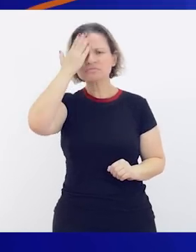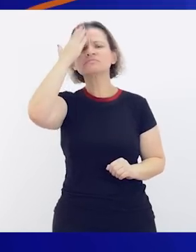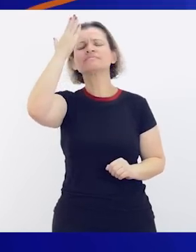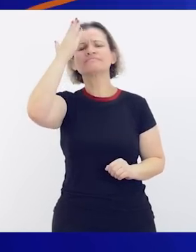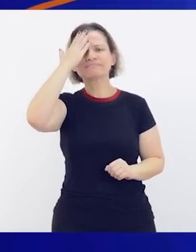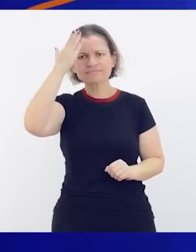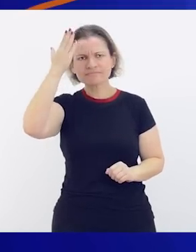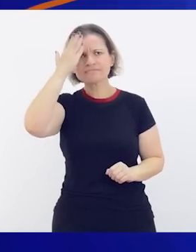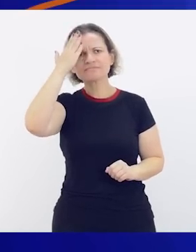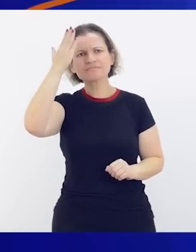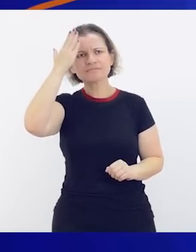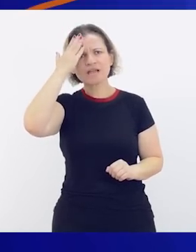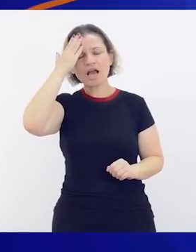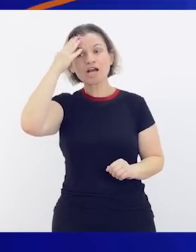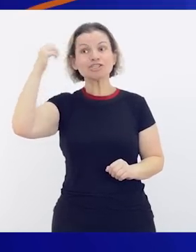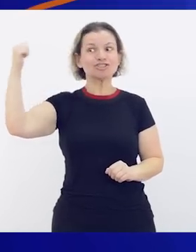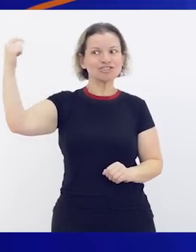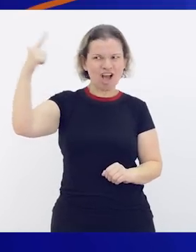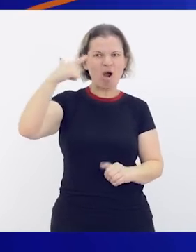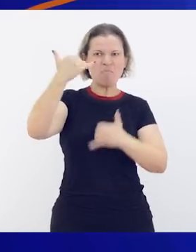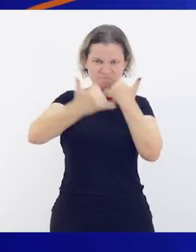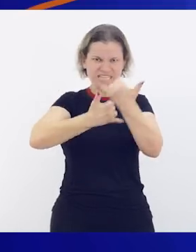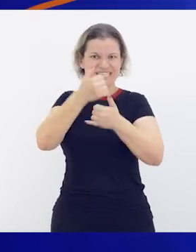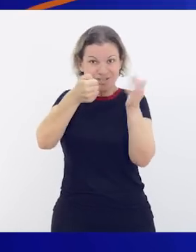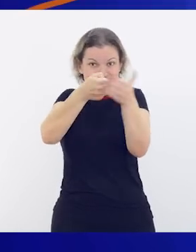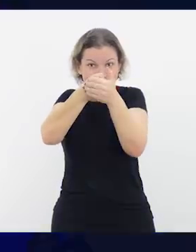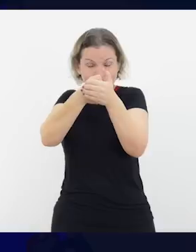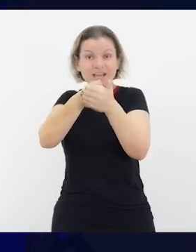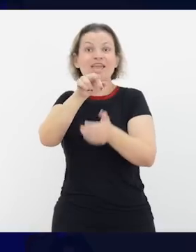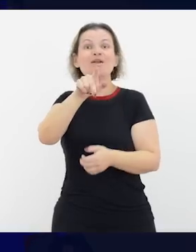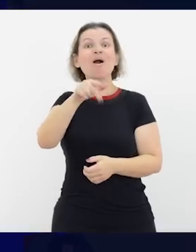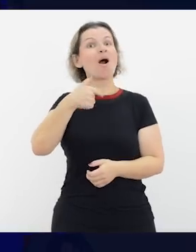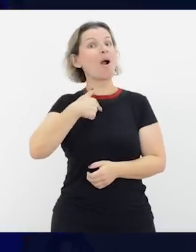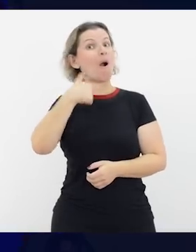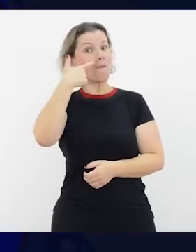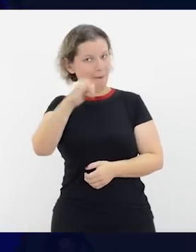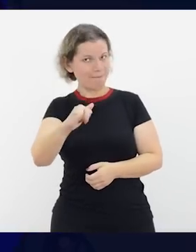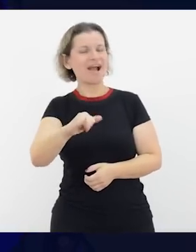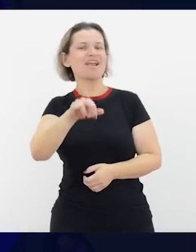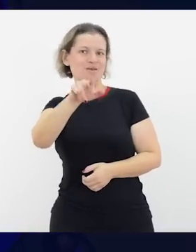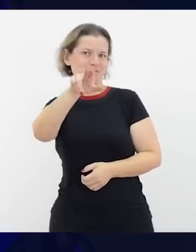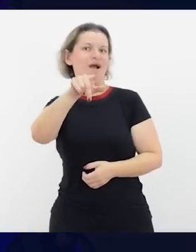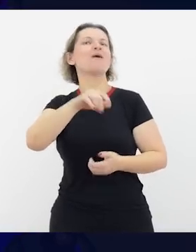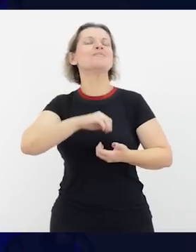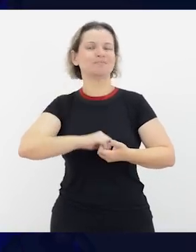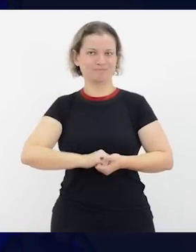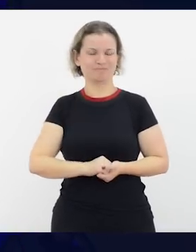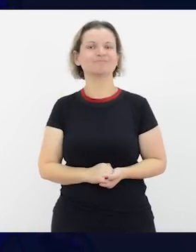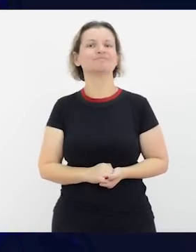Já sei! O sol fica brincando de esconde-esconde, que nem eu e o papai.